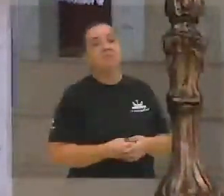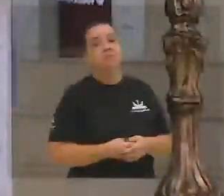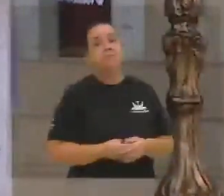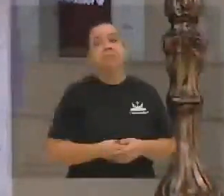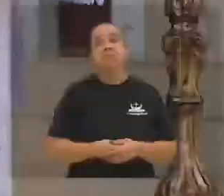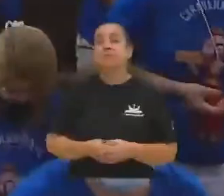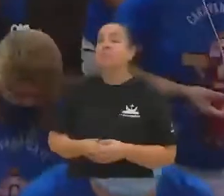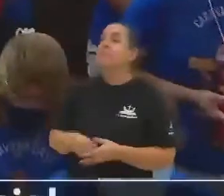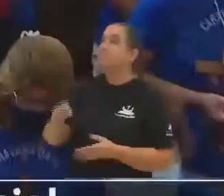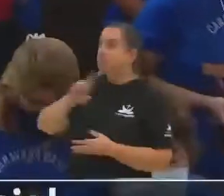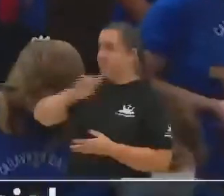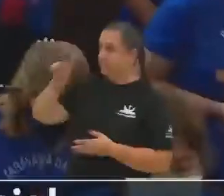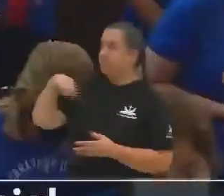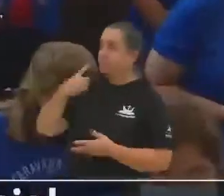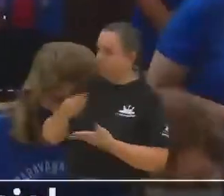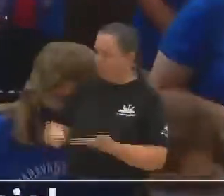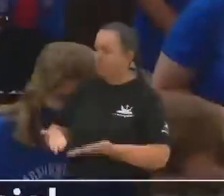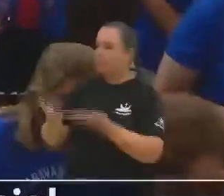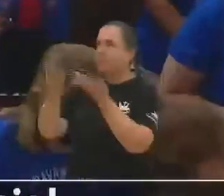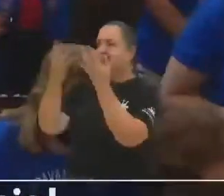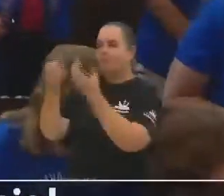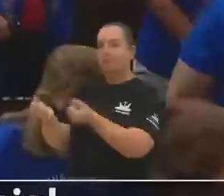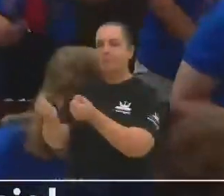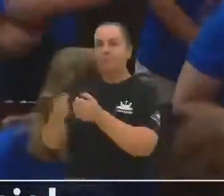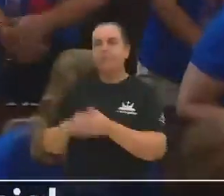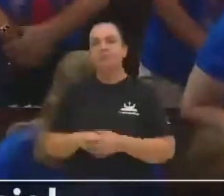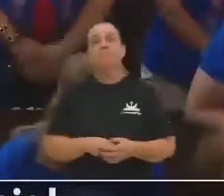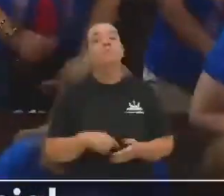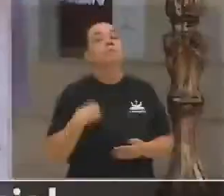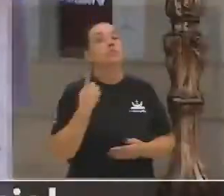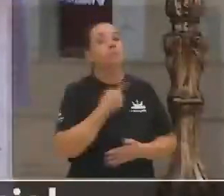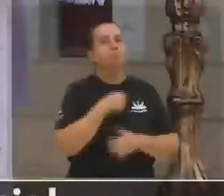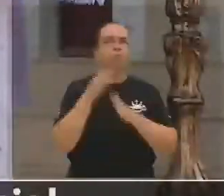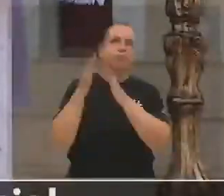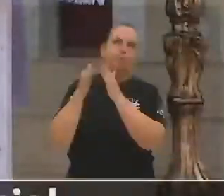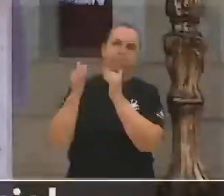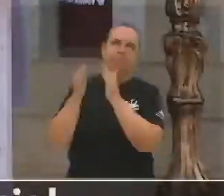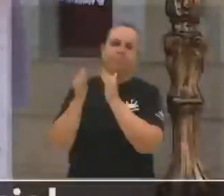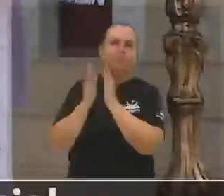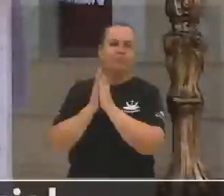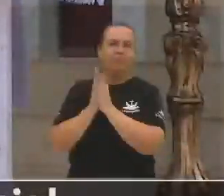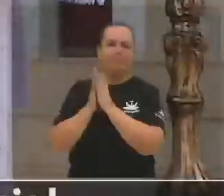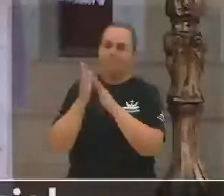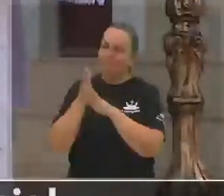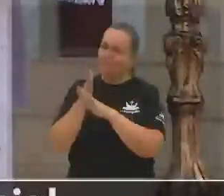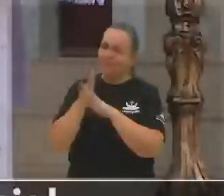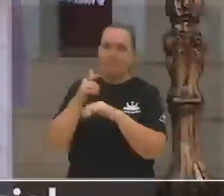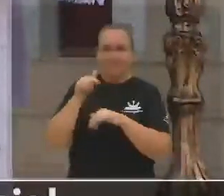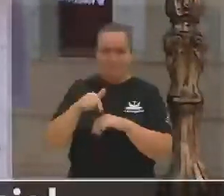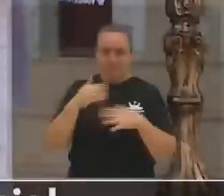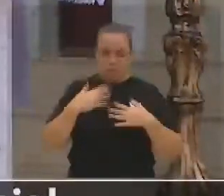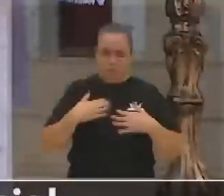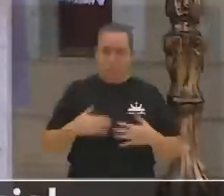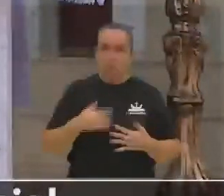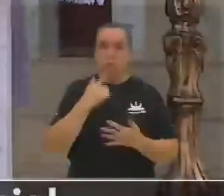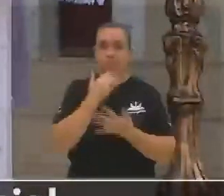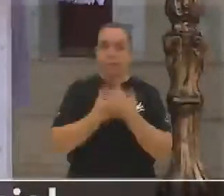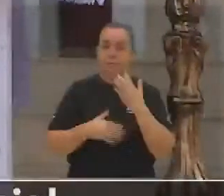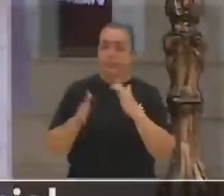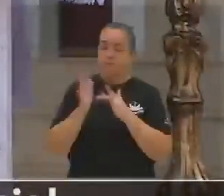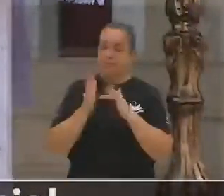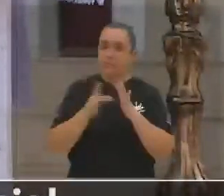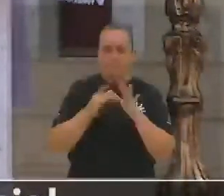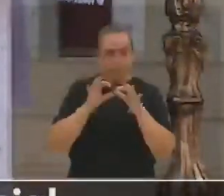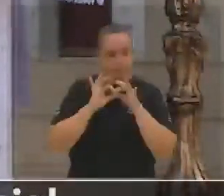servir. Recebei, ó Senhor, a nossa oferta. E nós vos suplicamos que, participando do corpo e sangue de